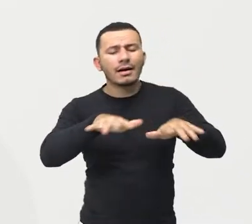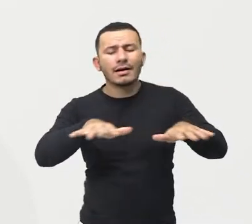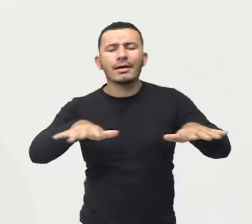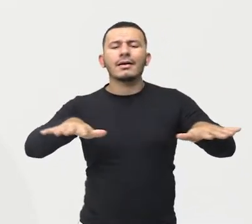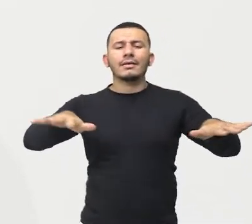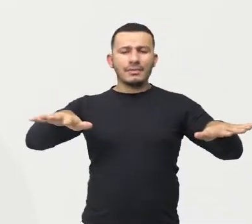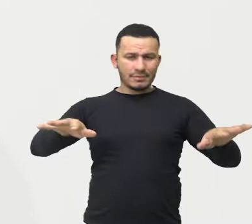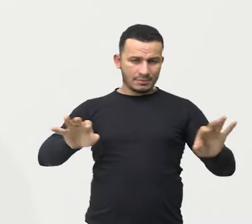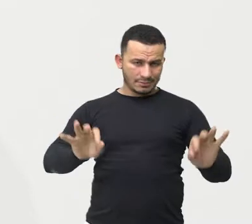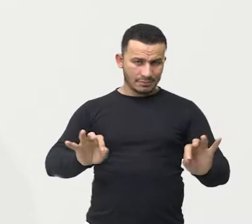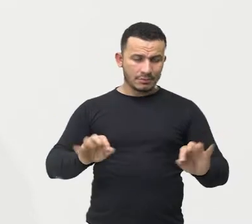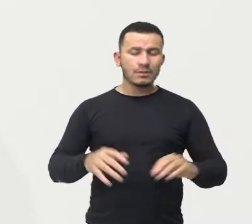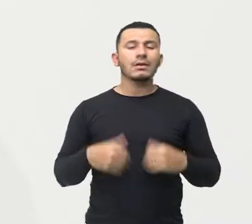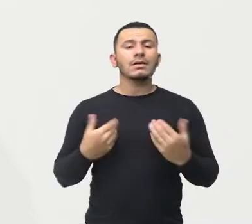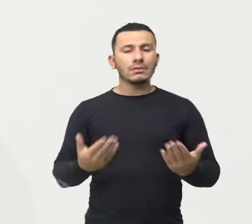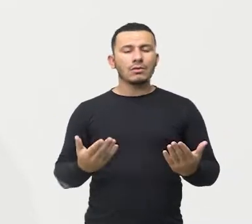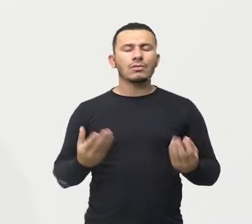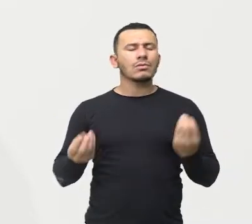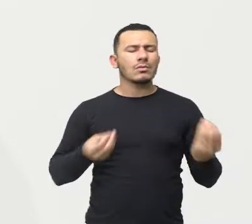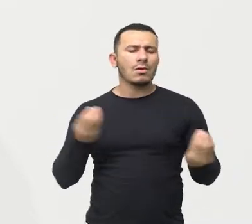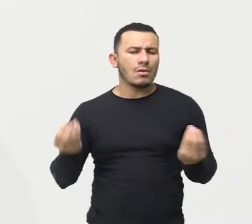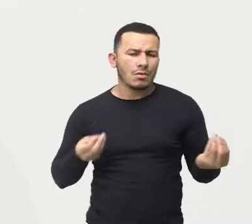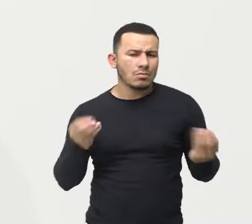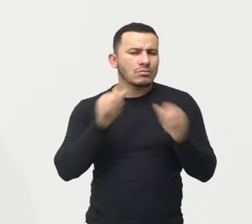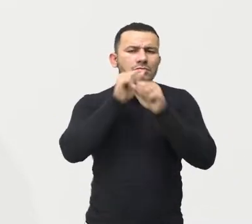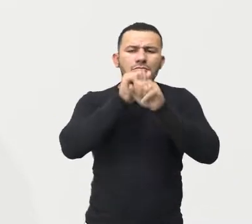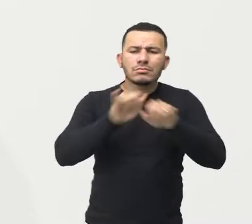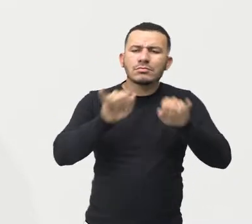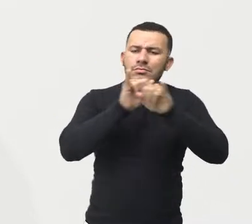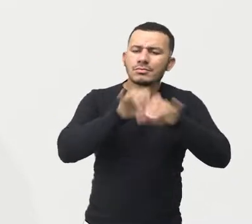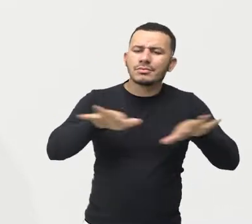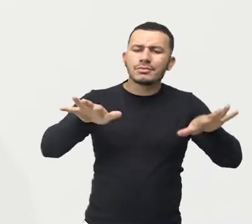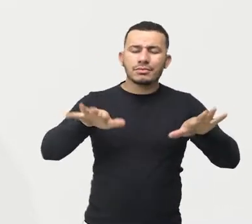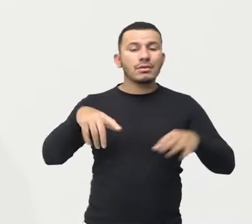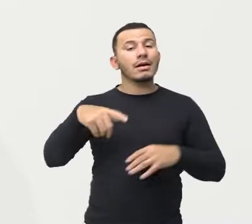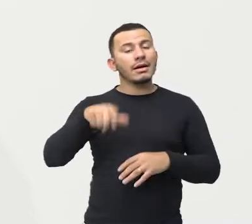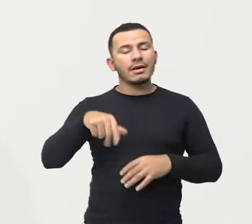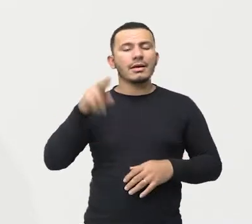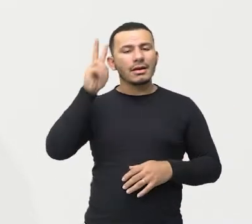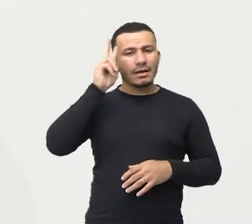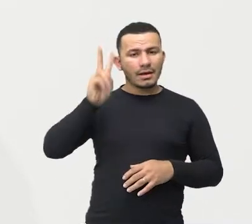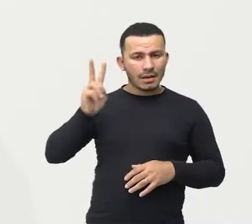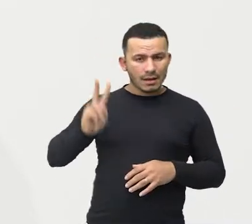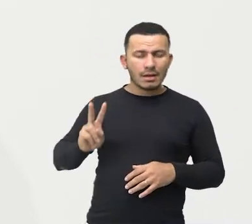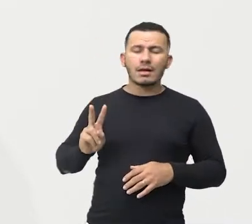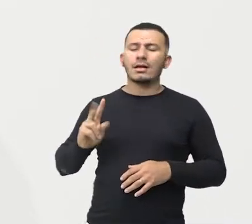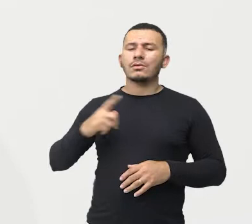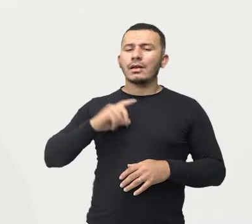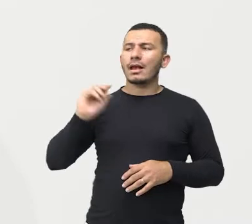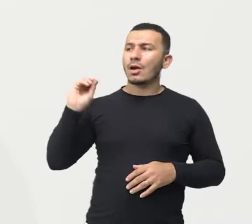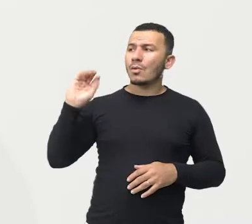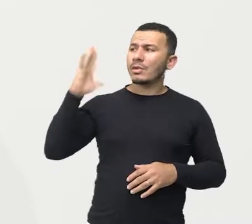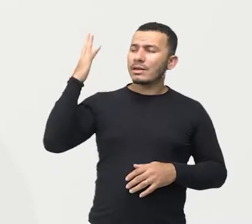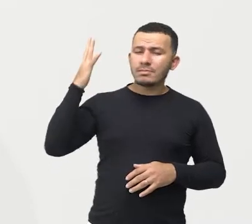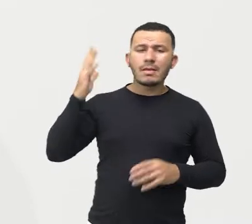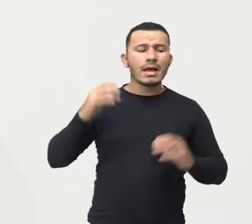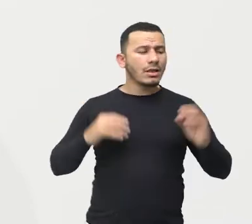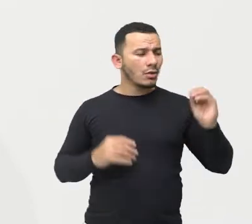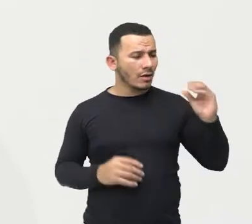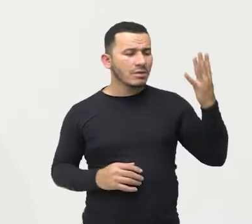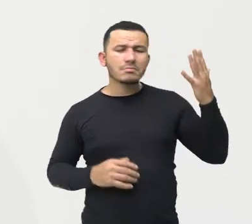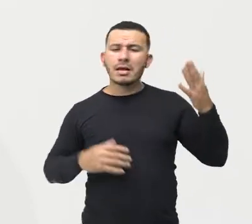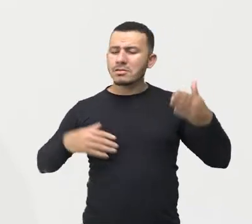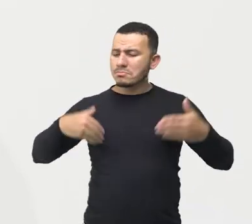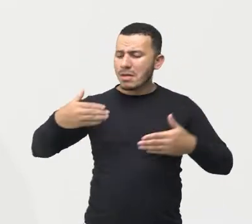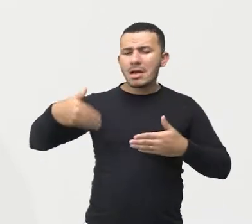informação, certo? E como ela vai fazer isso? Por meio do relato de acontecimentos recentes,